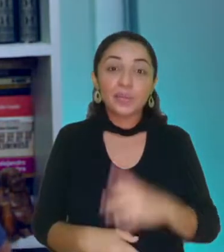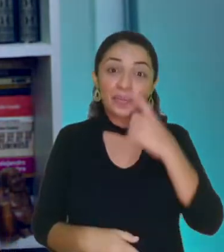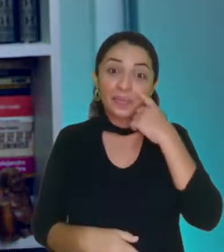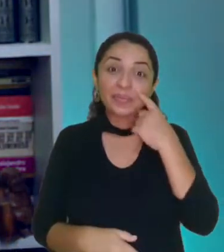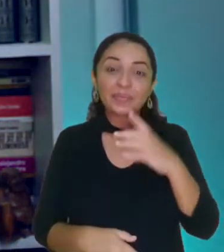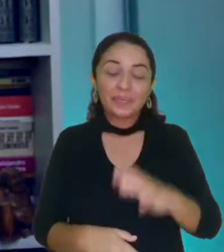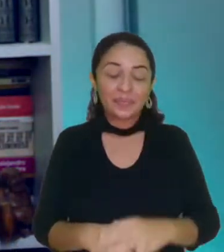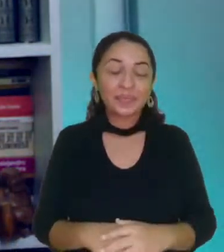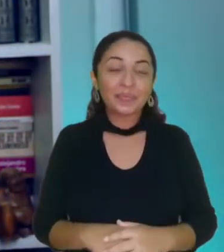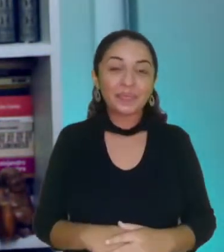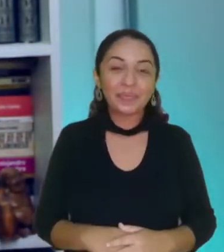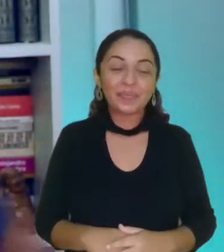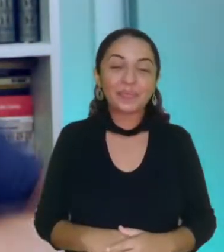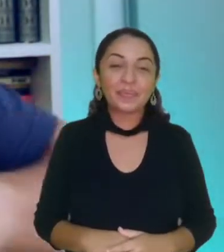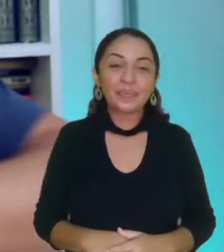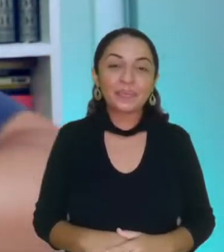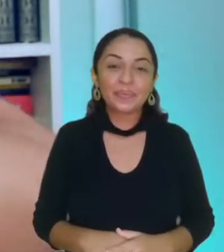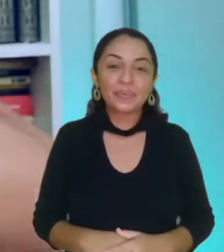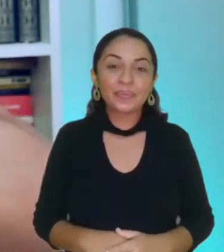Olha só, hein?